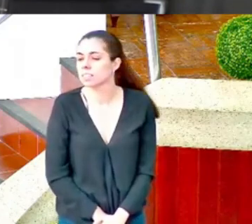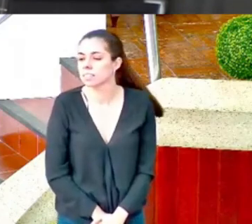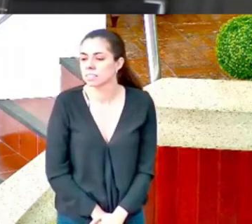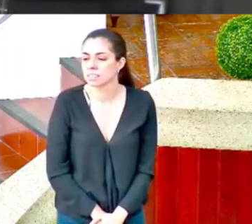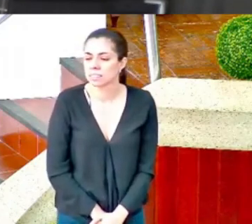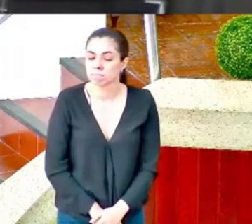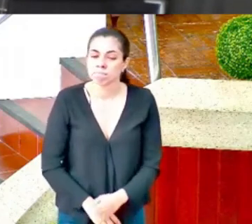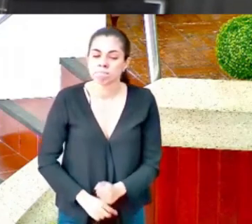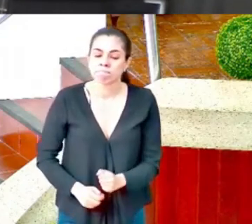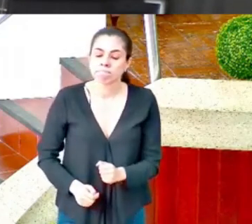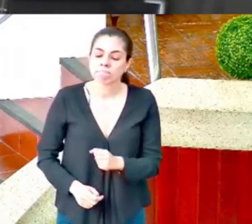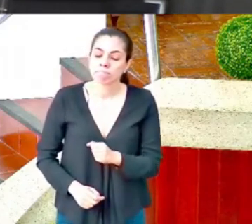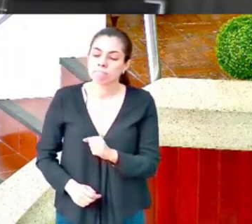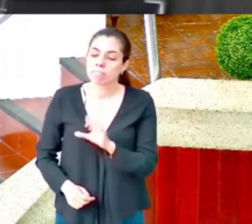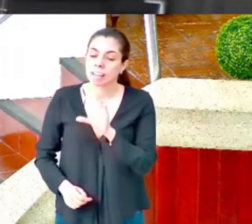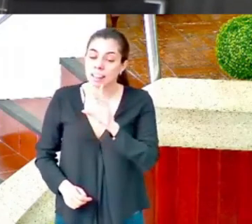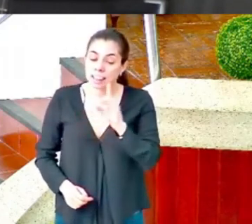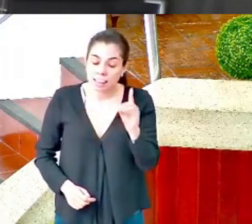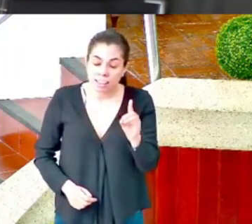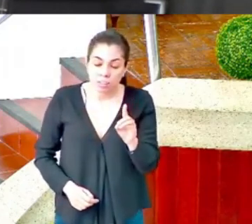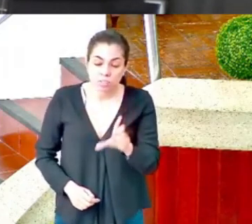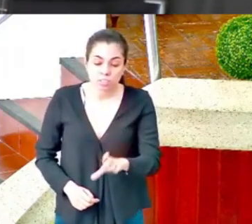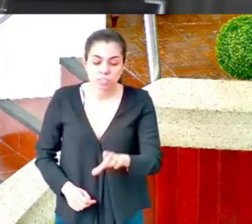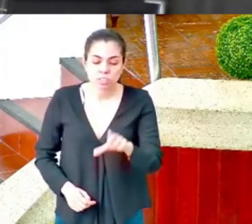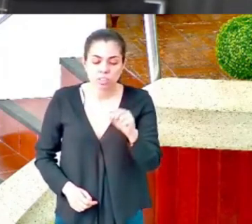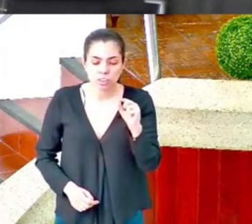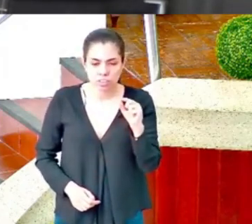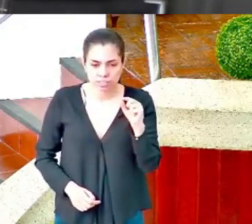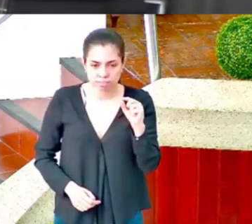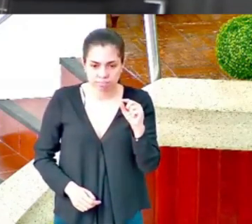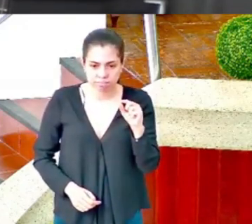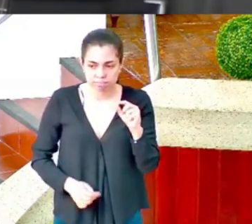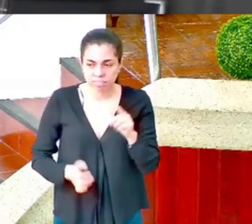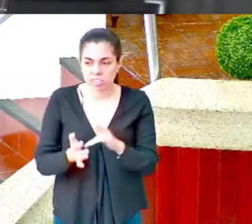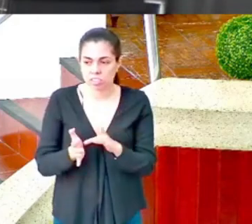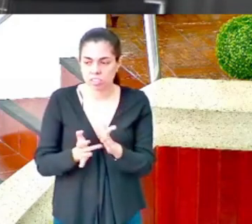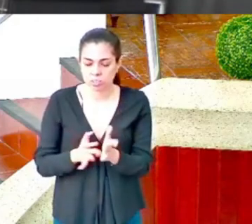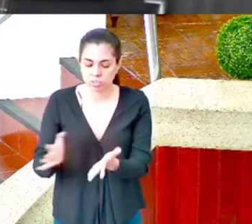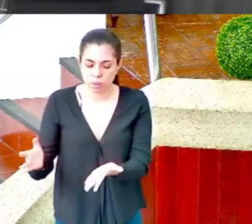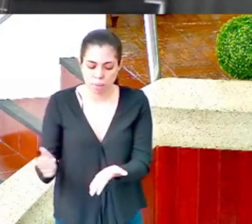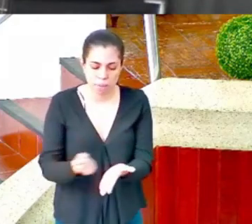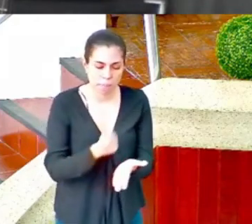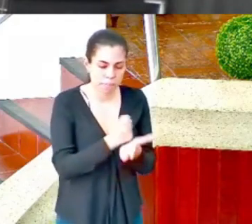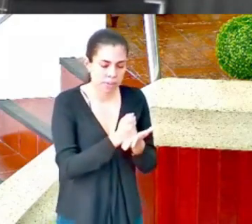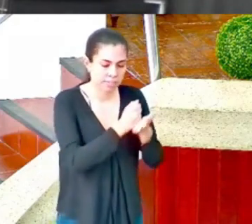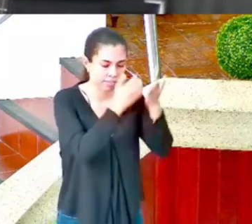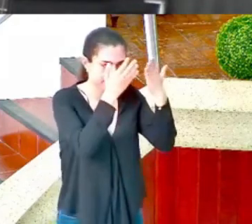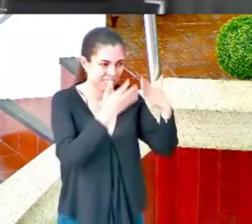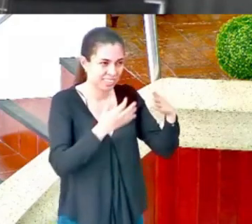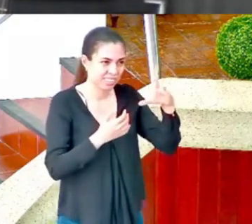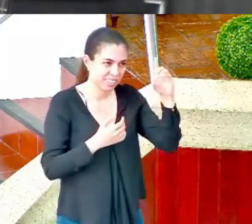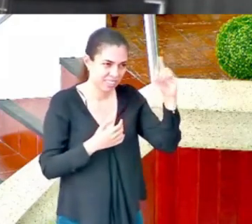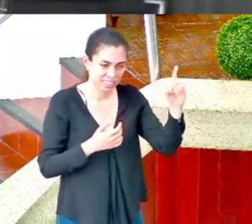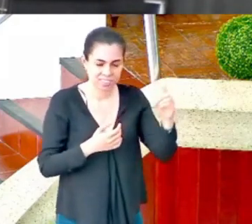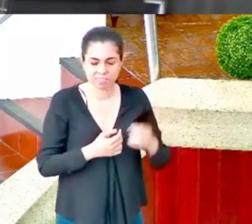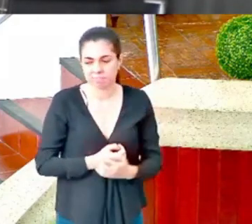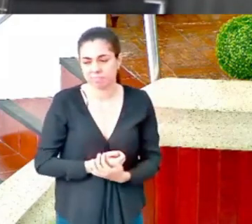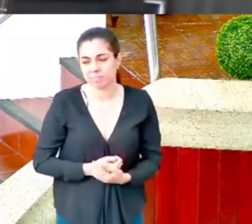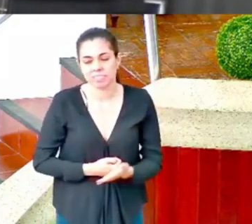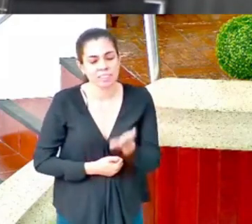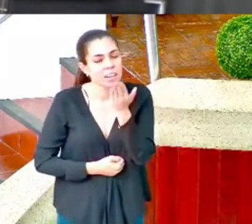salvo para diante de Deus. Você é trazido para diante do Senhor para ouvir da sua palavra e para se alimentar